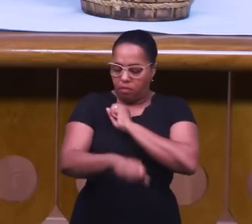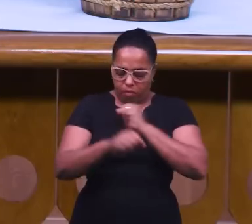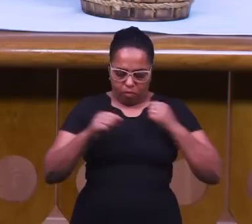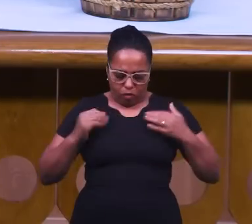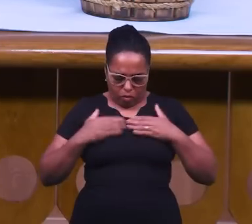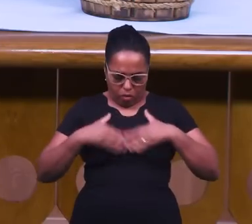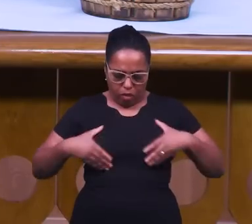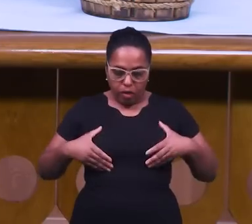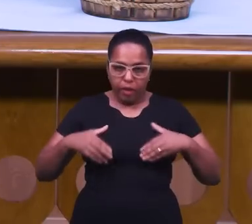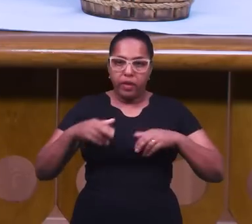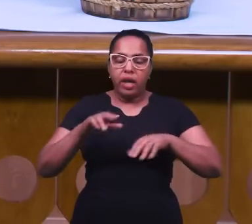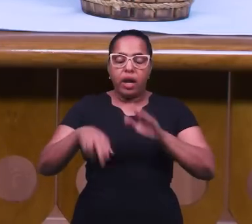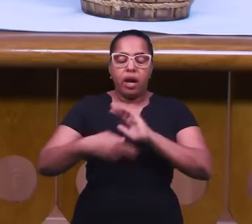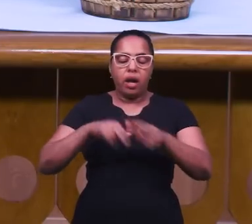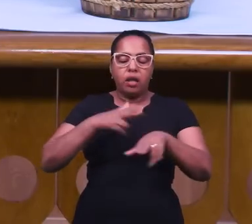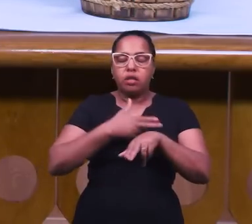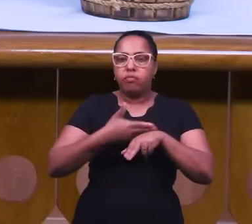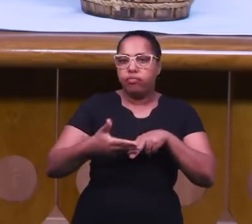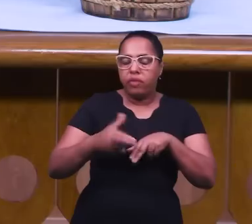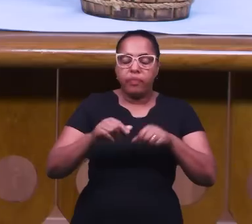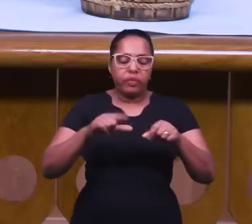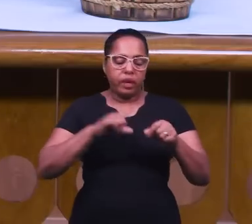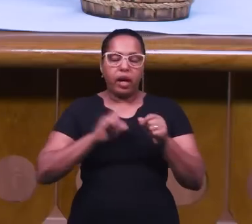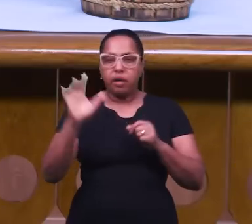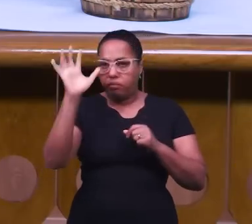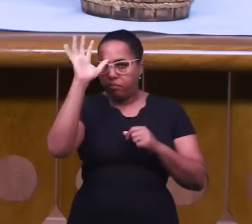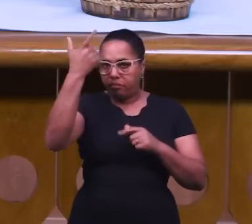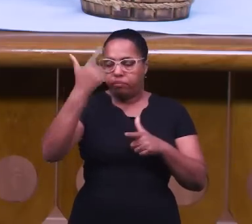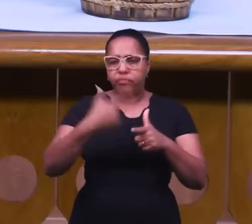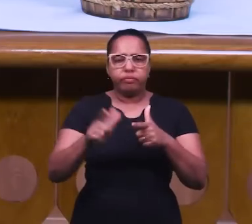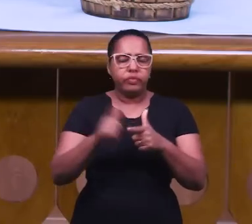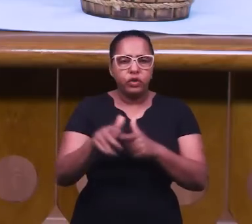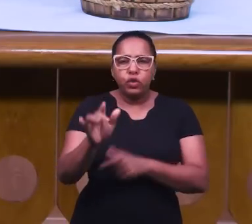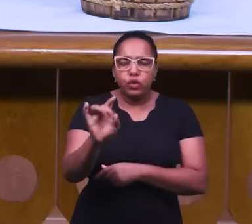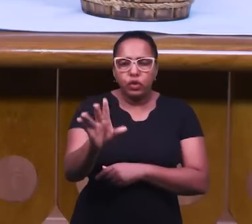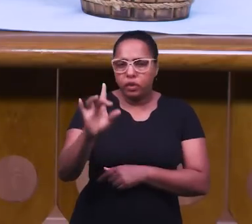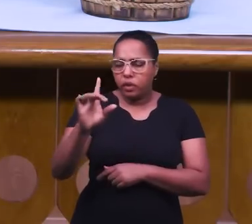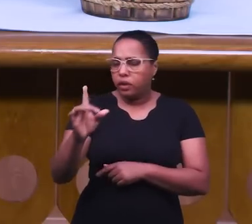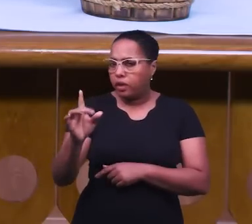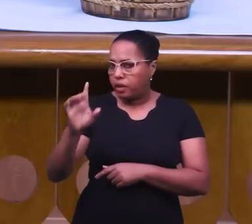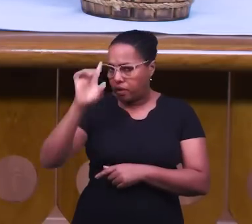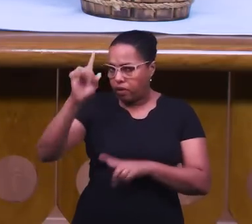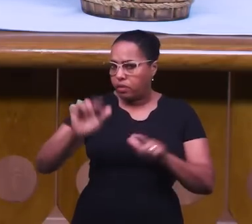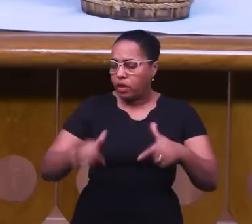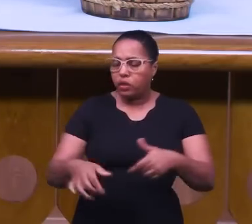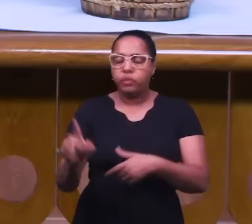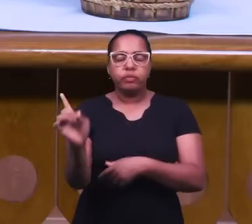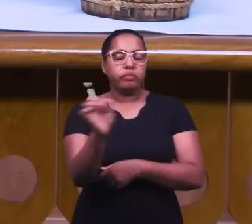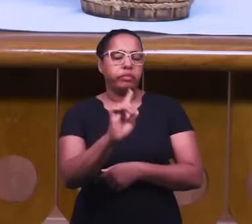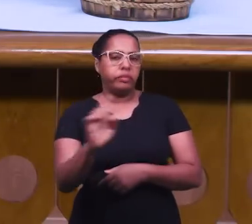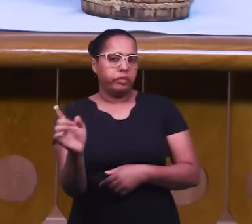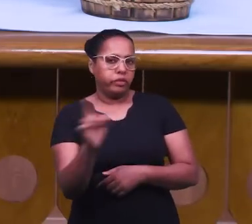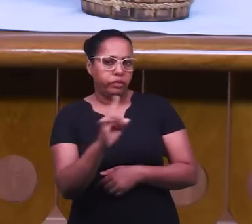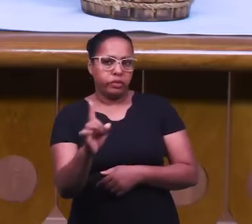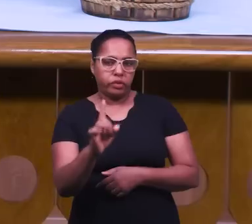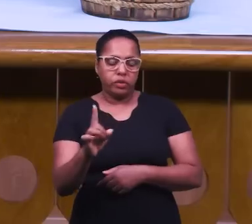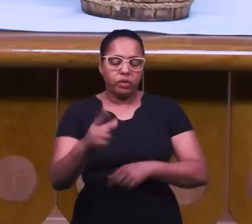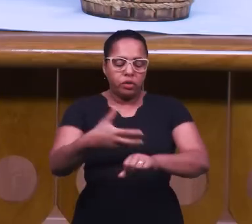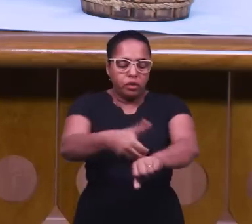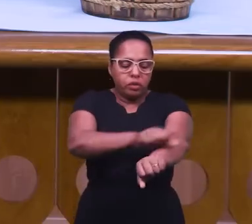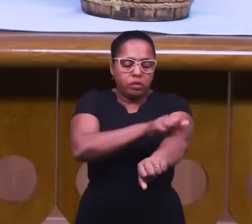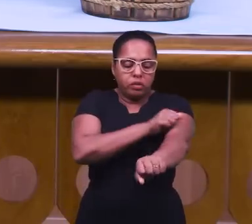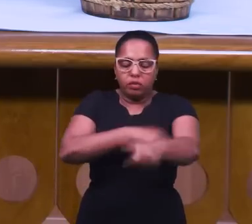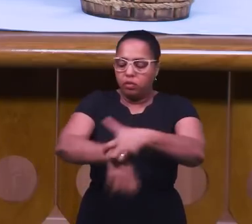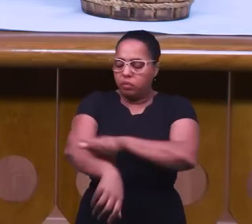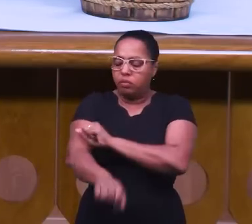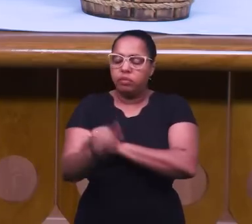era a nudez, ter agora finalmente esse problema resolvido. Mas não foi só isso que Deus fez. É que para providenciar aquelas peles de